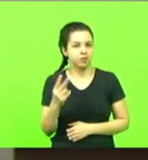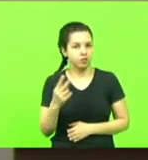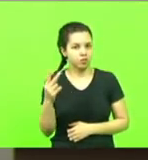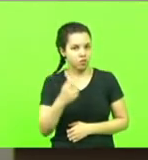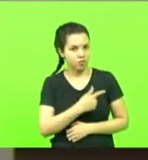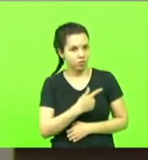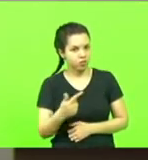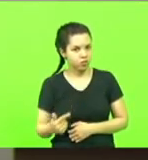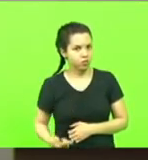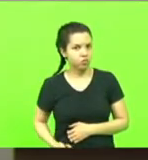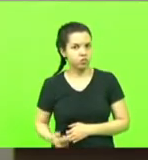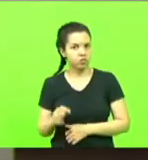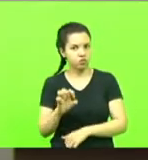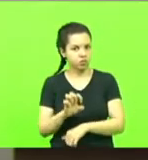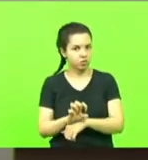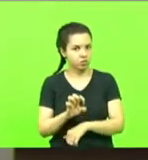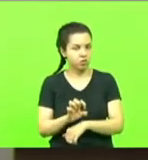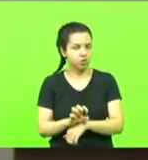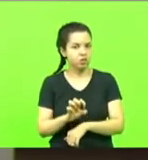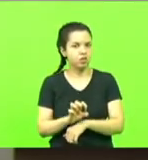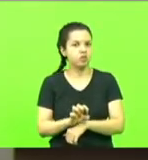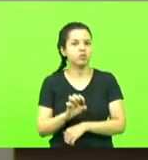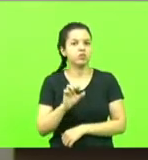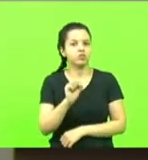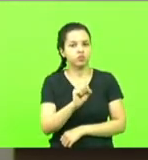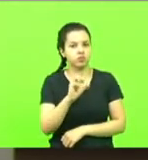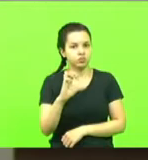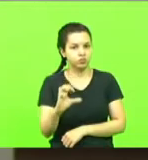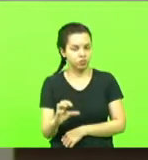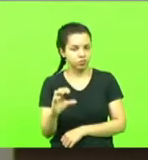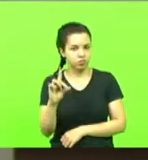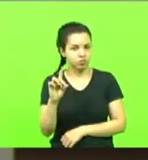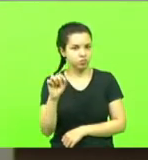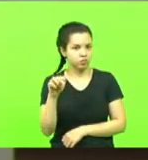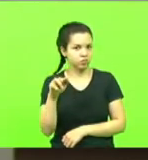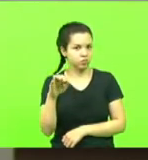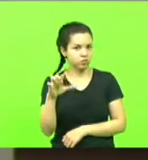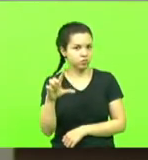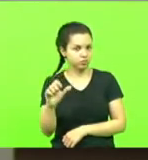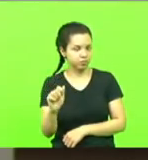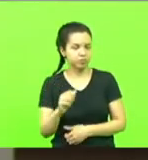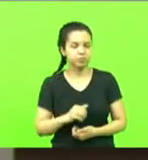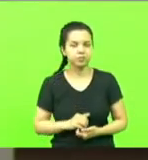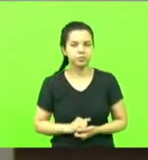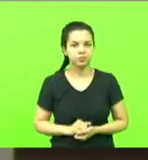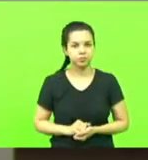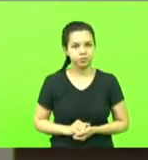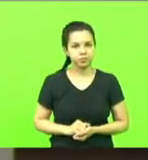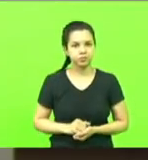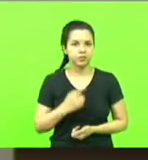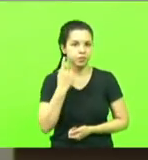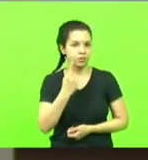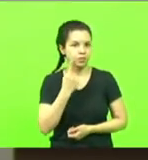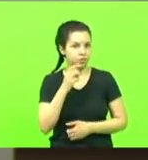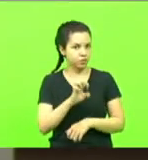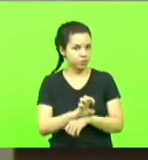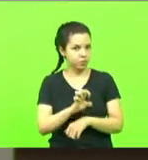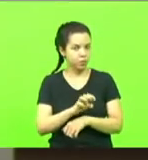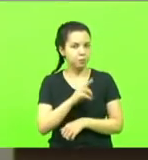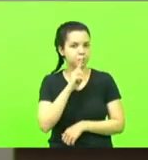do estado de Santa Catarina, Daniela Cristina Rainer. Excelentíssimo senhor deputado estadual Ivan